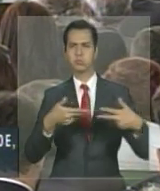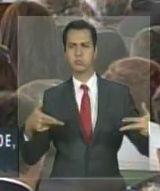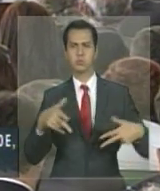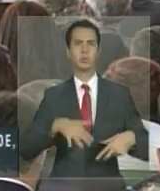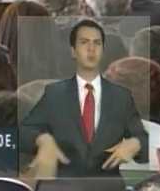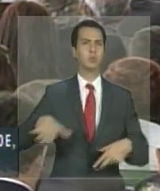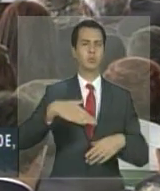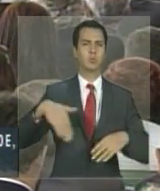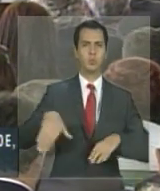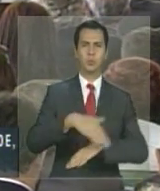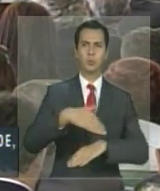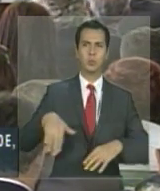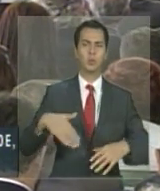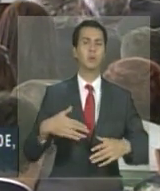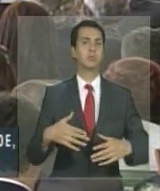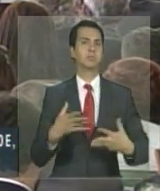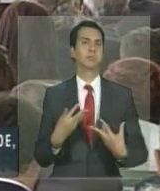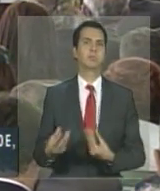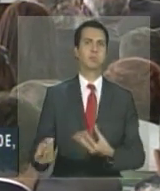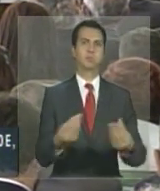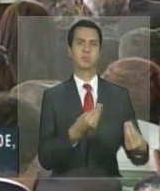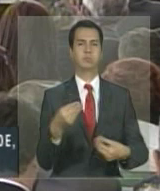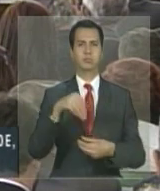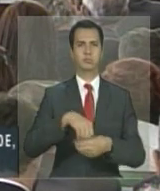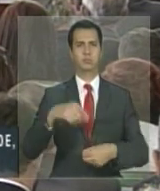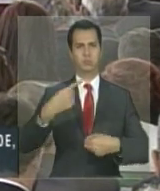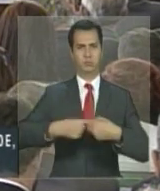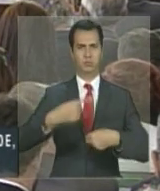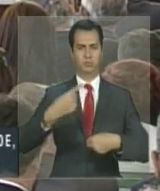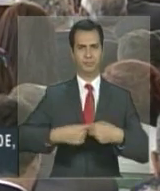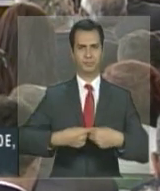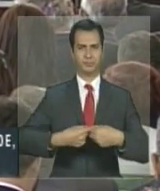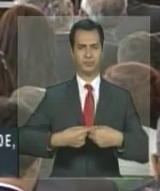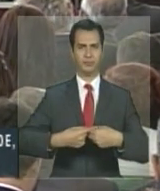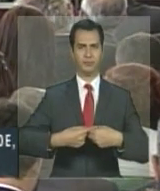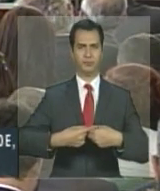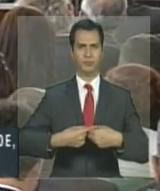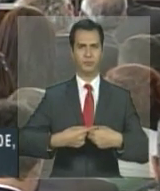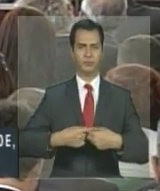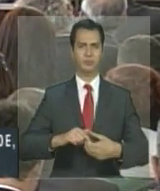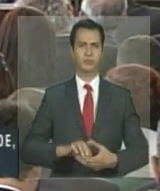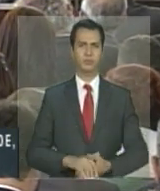da maior concentração urbana da América Latina,